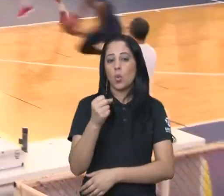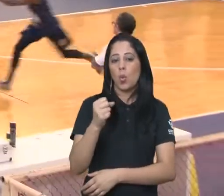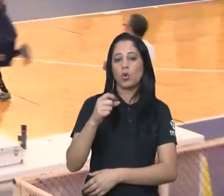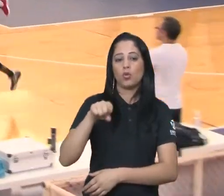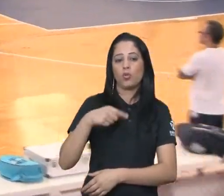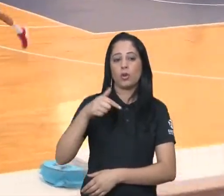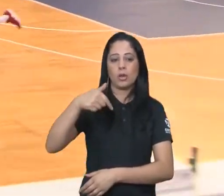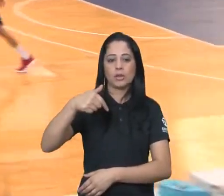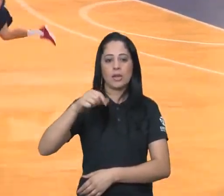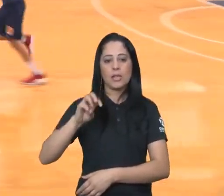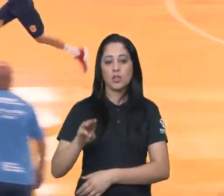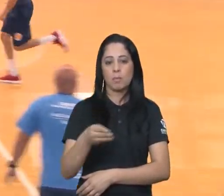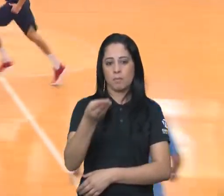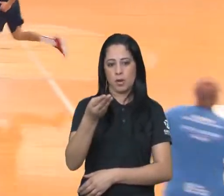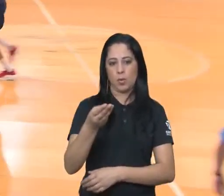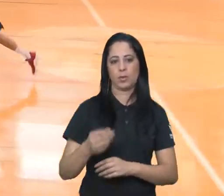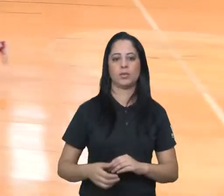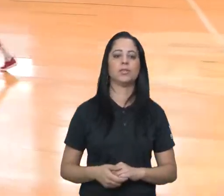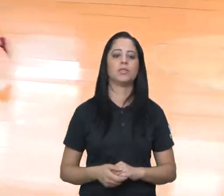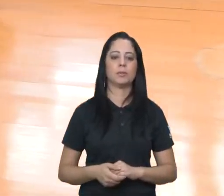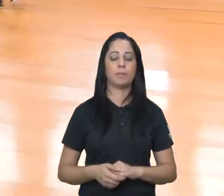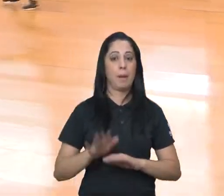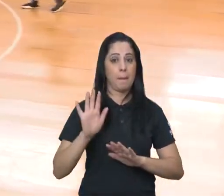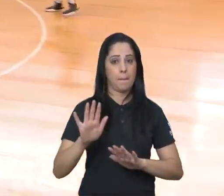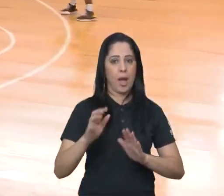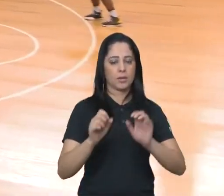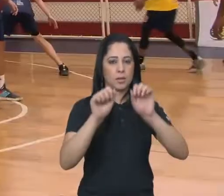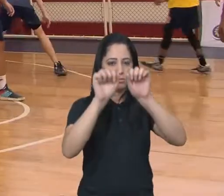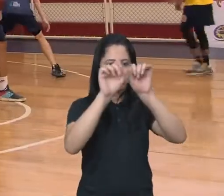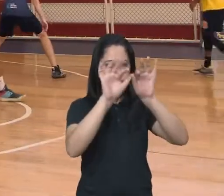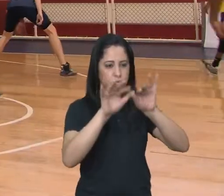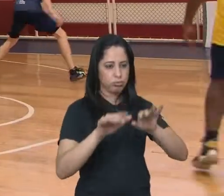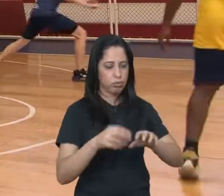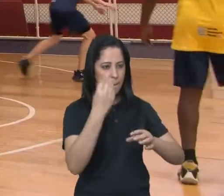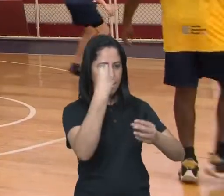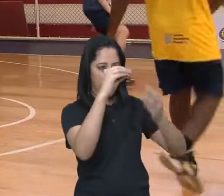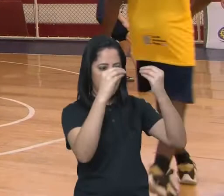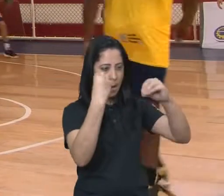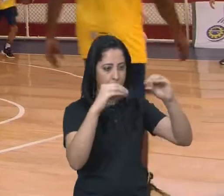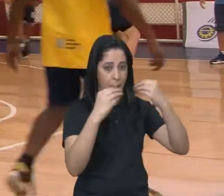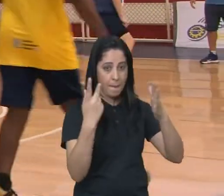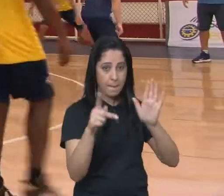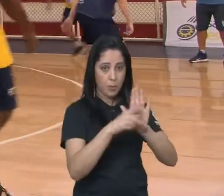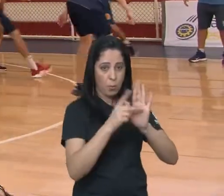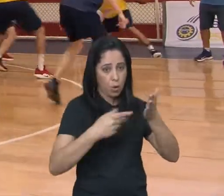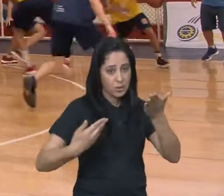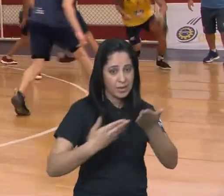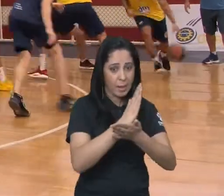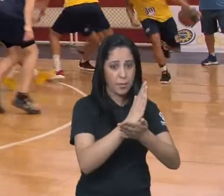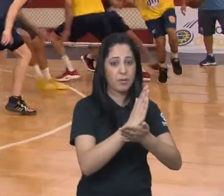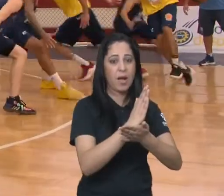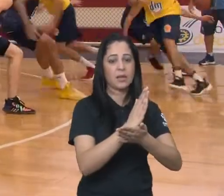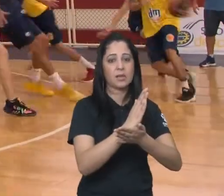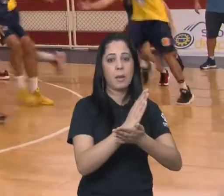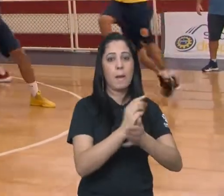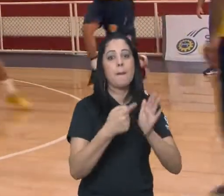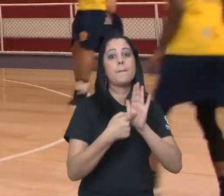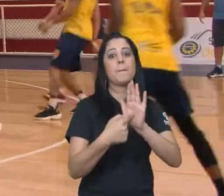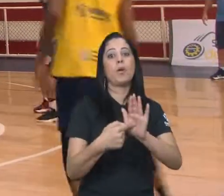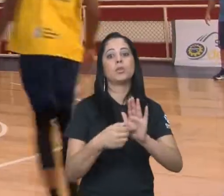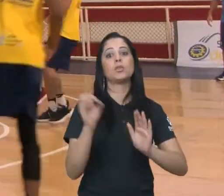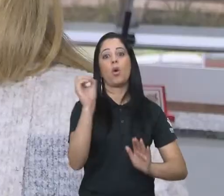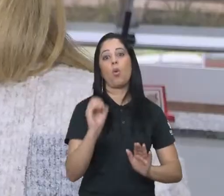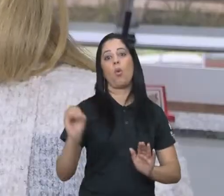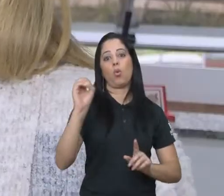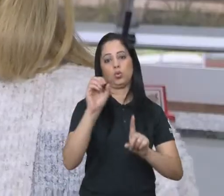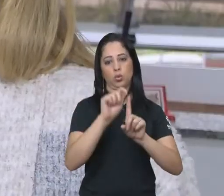esportivos será de 8,7 milhões de reais. A divulgação das propostas selecionadas deve acontecer em